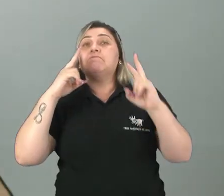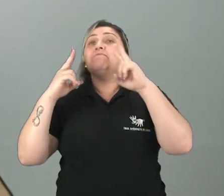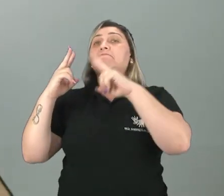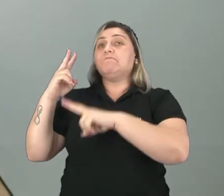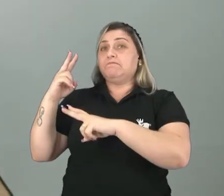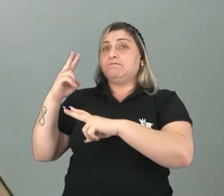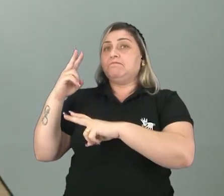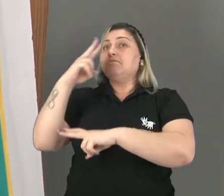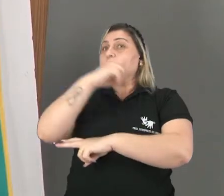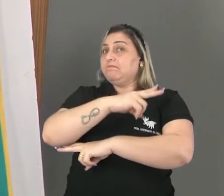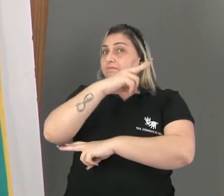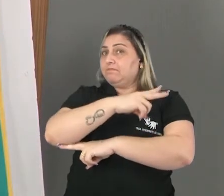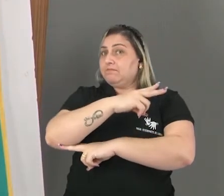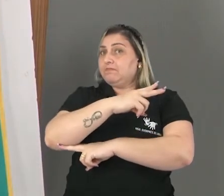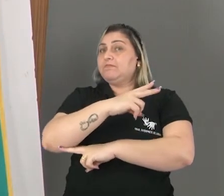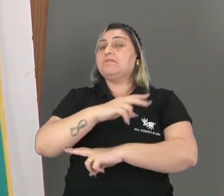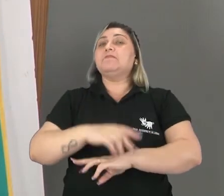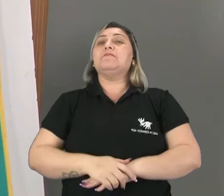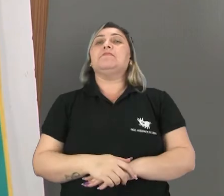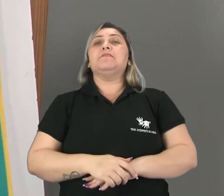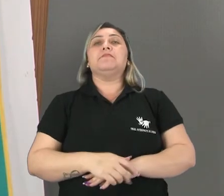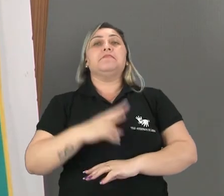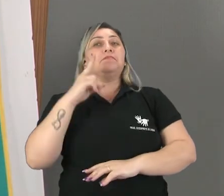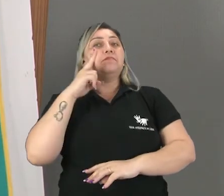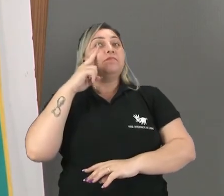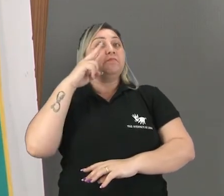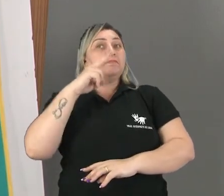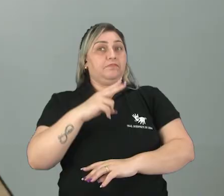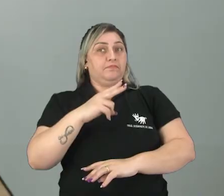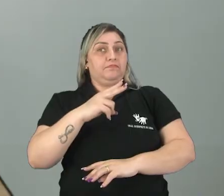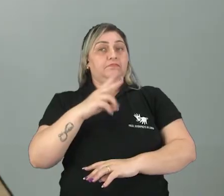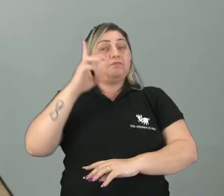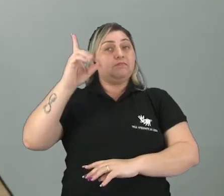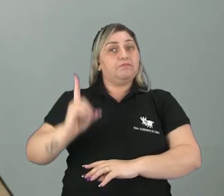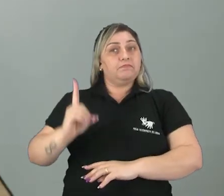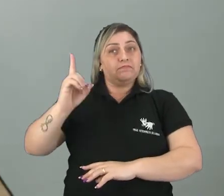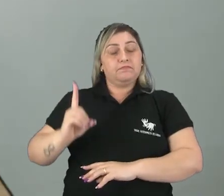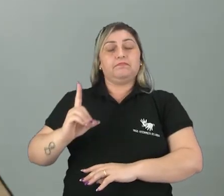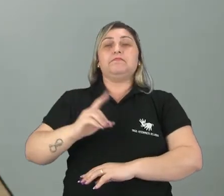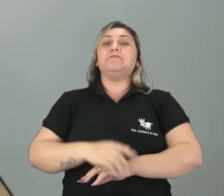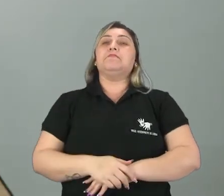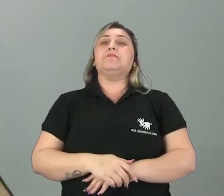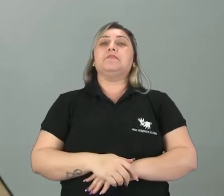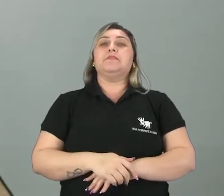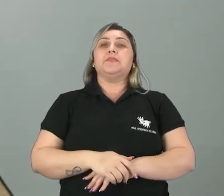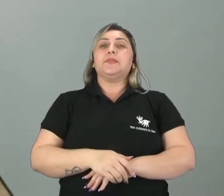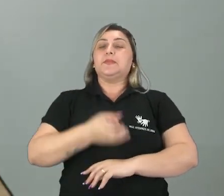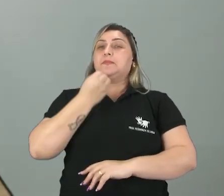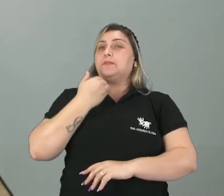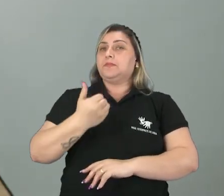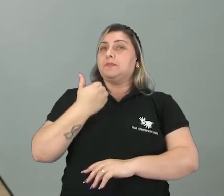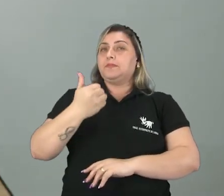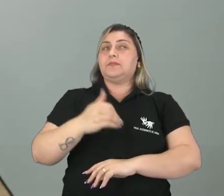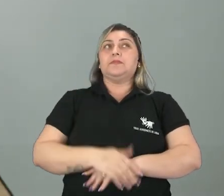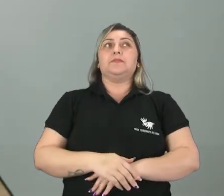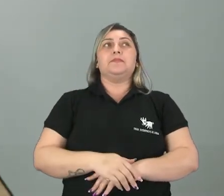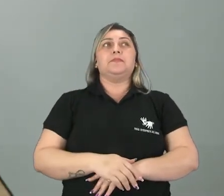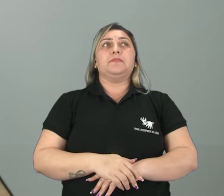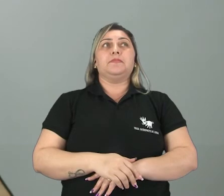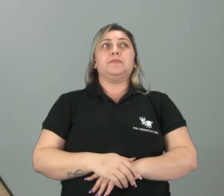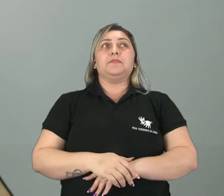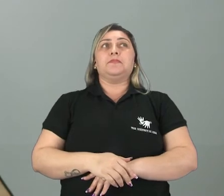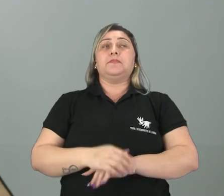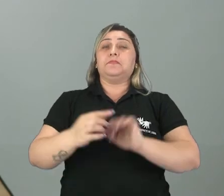para a direita estão olhando estão virados para a direita muito bem Tem uma